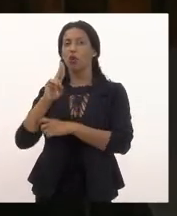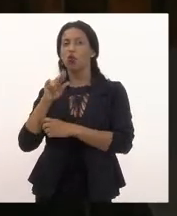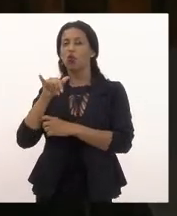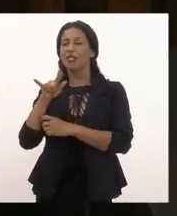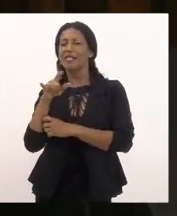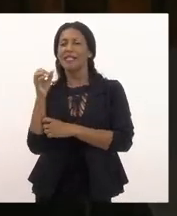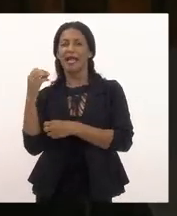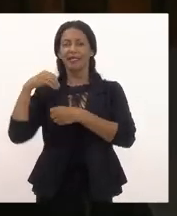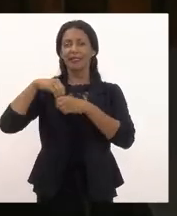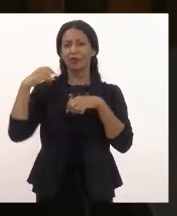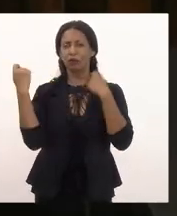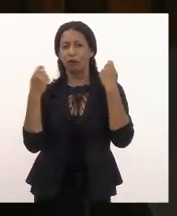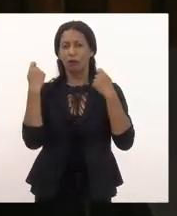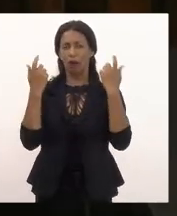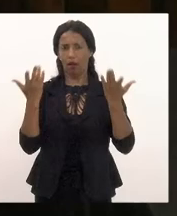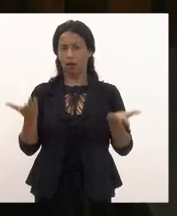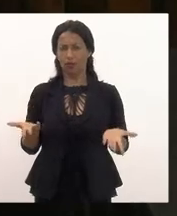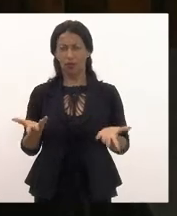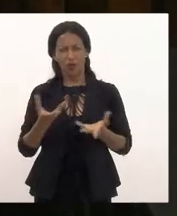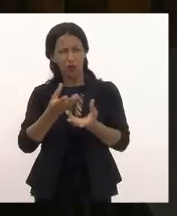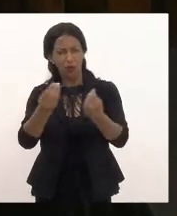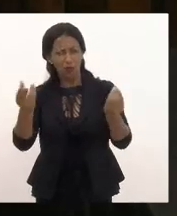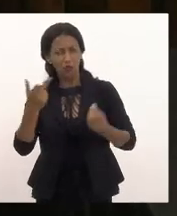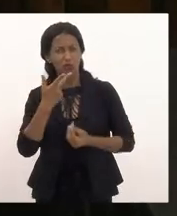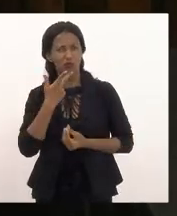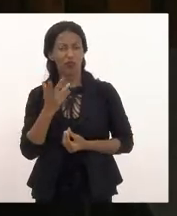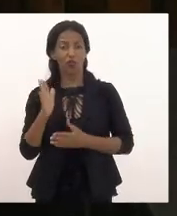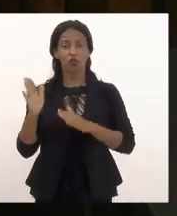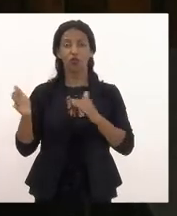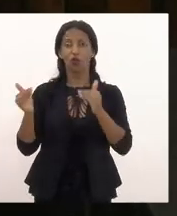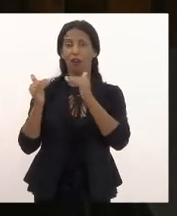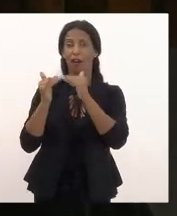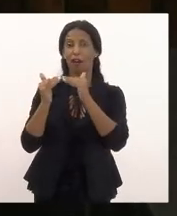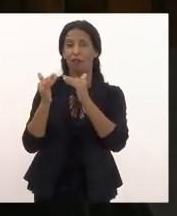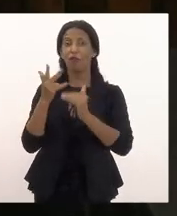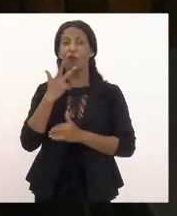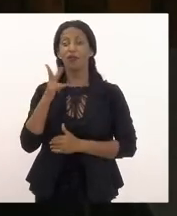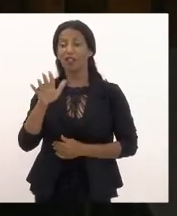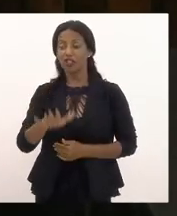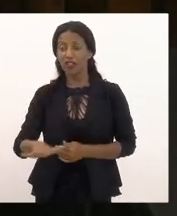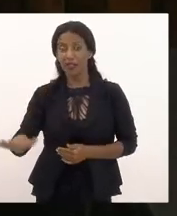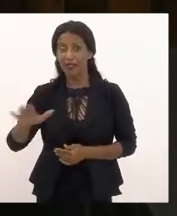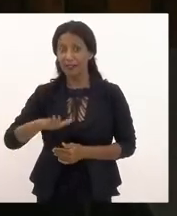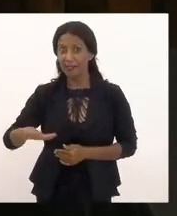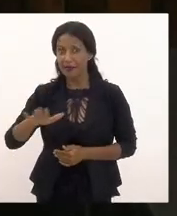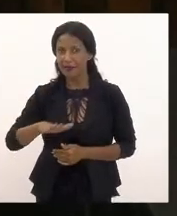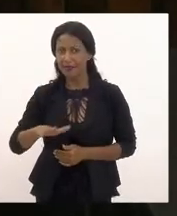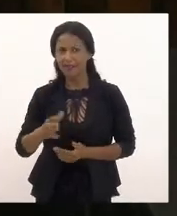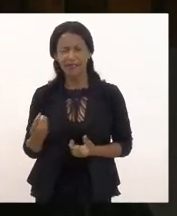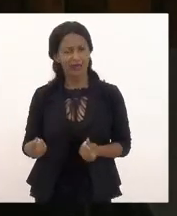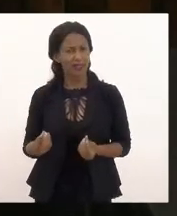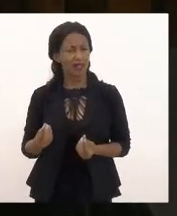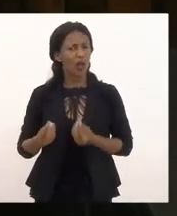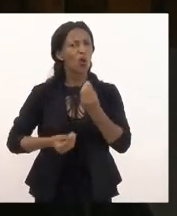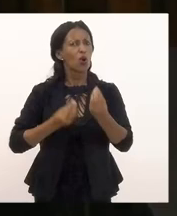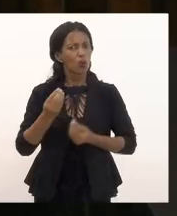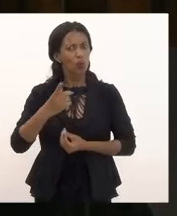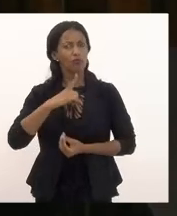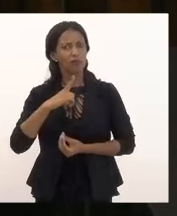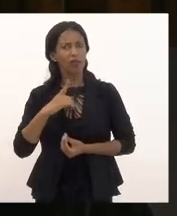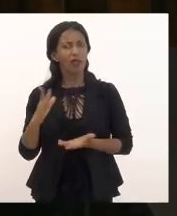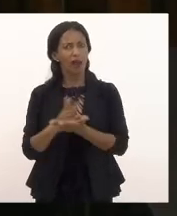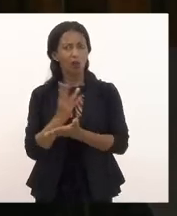na boate. Muitos estão dizendo que só são a favor quando se trata de criança. Como tem uns que defendem